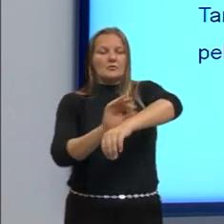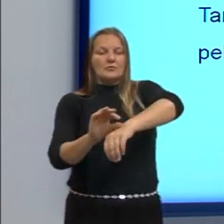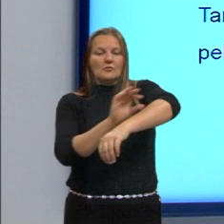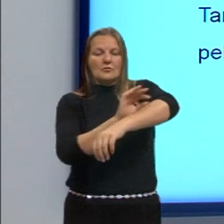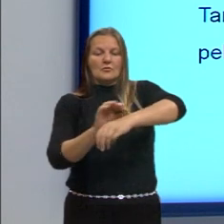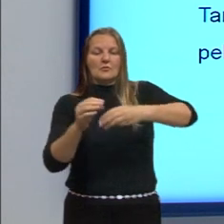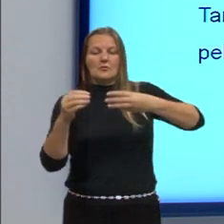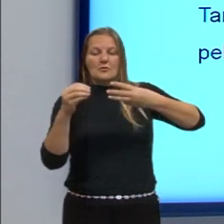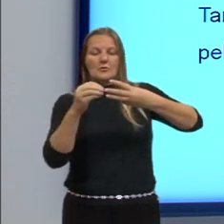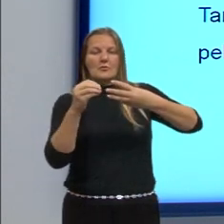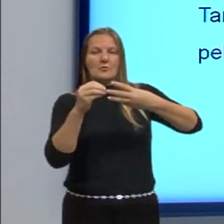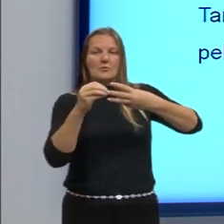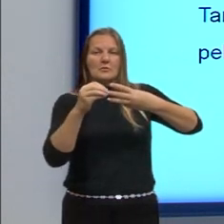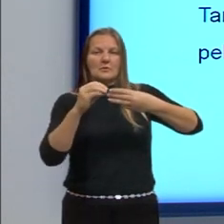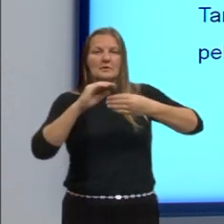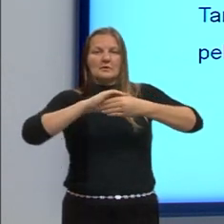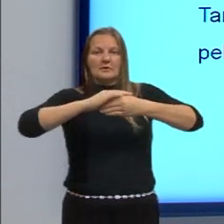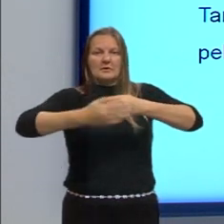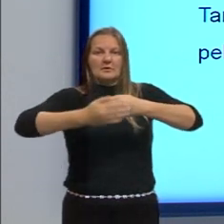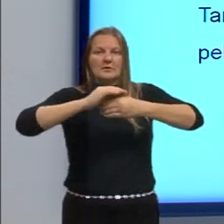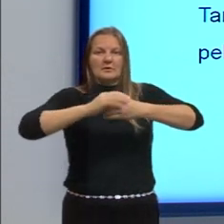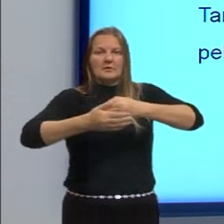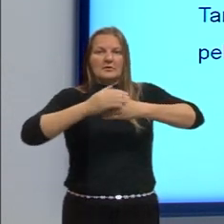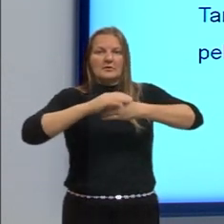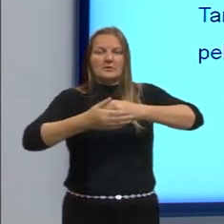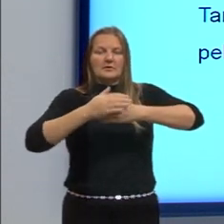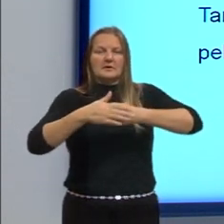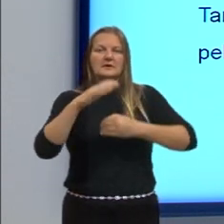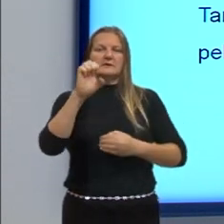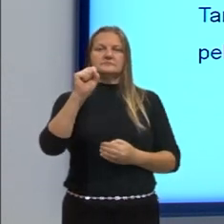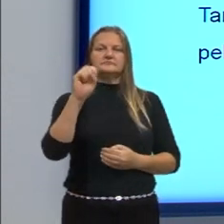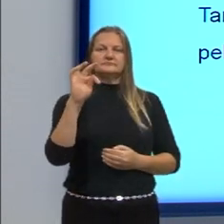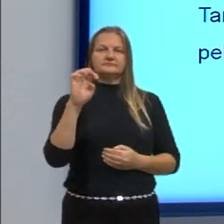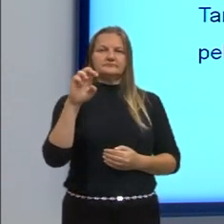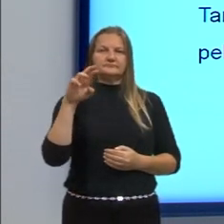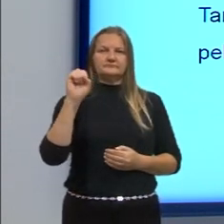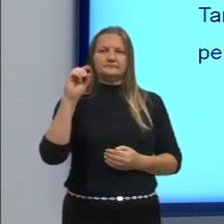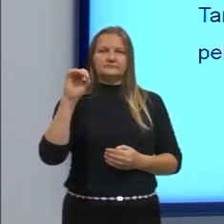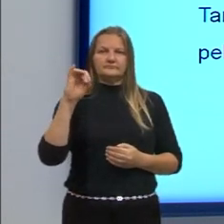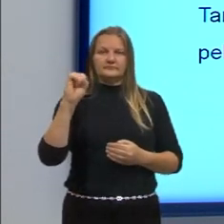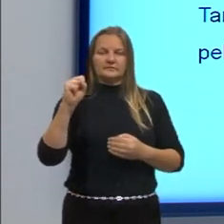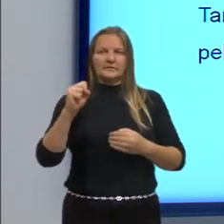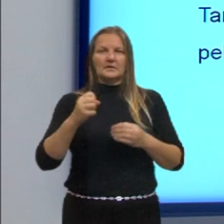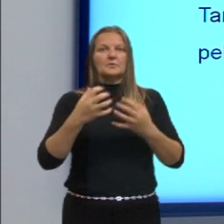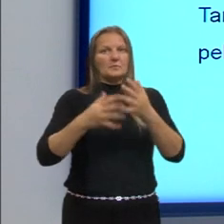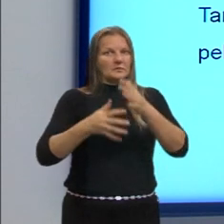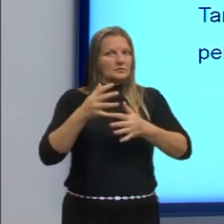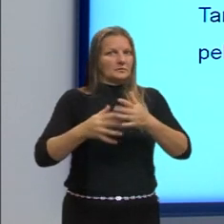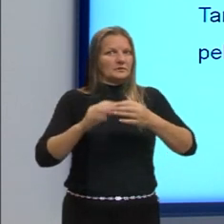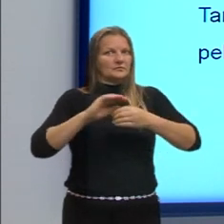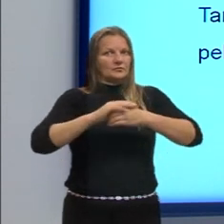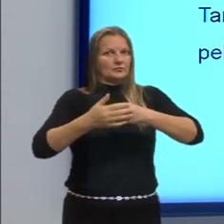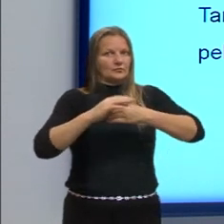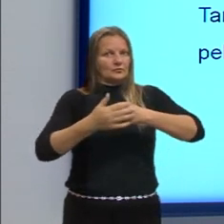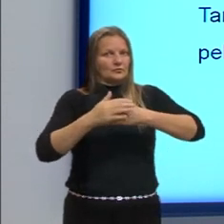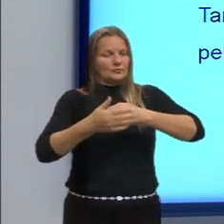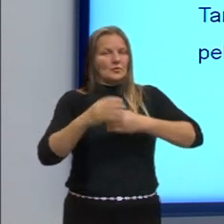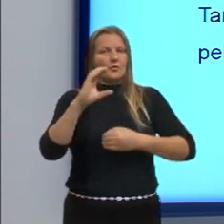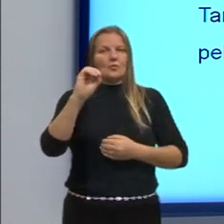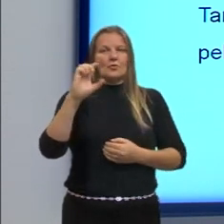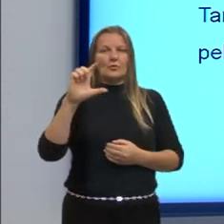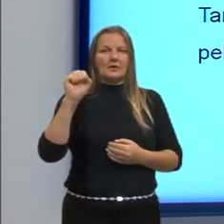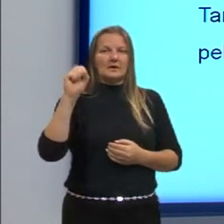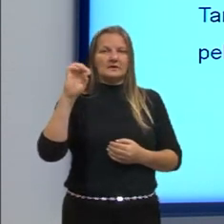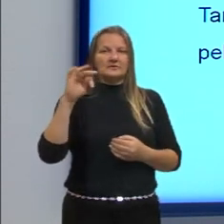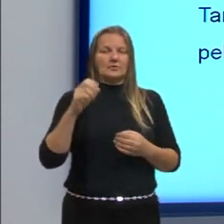os esterídeos ou esteróides que são os mais complexos dos lipídios que é o colesterol e alguns